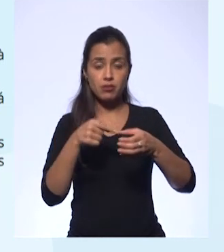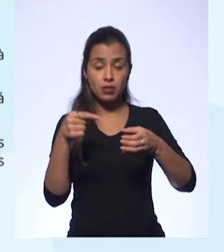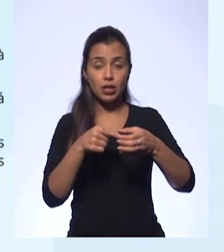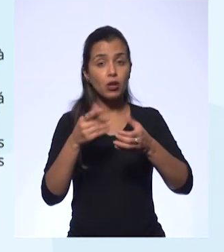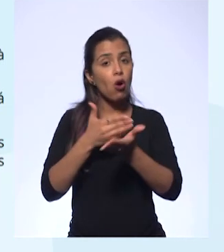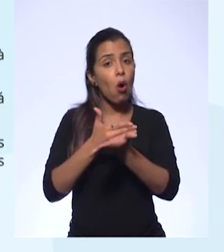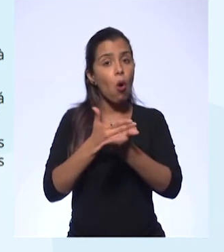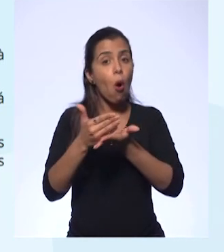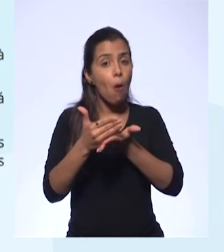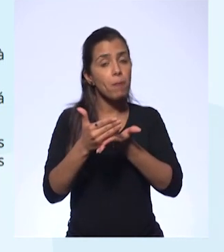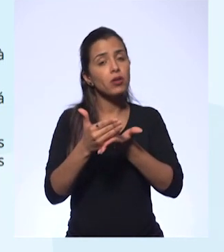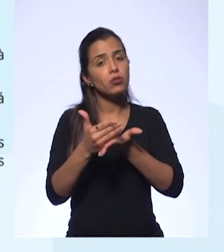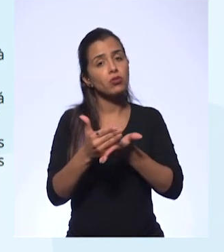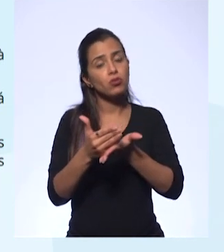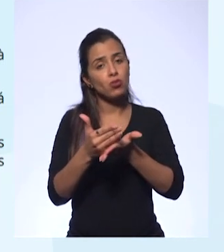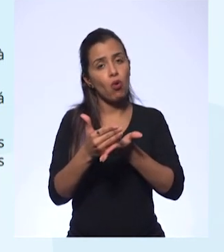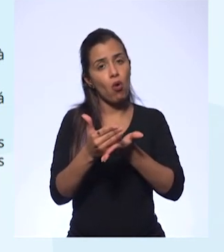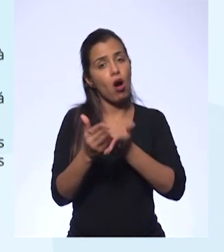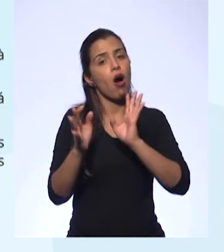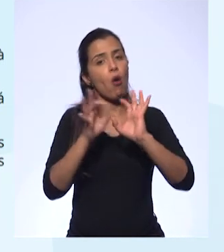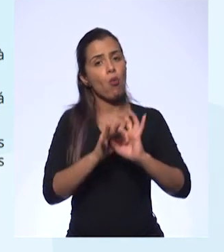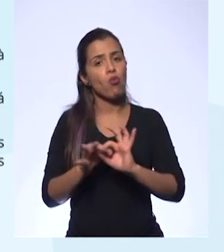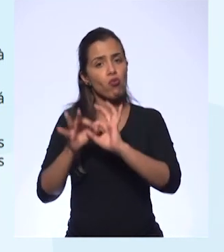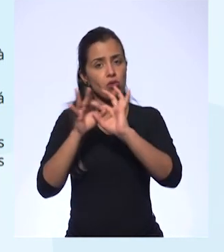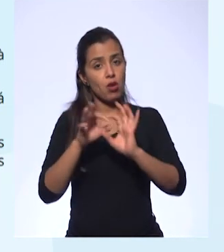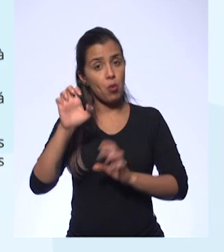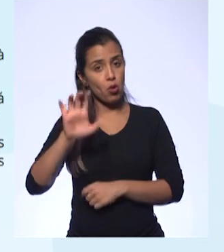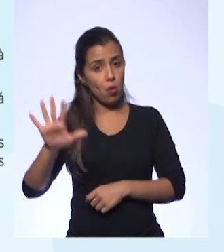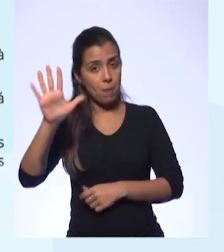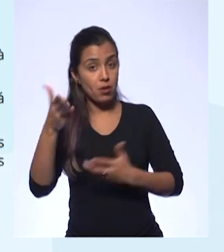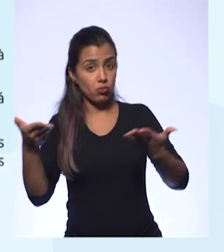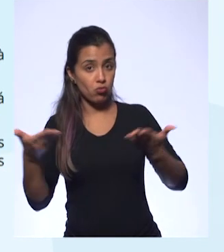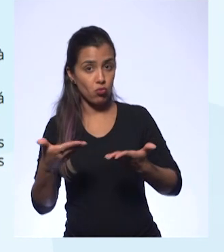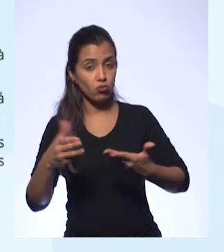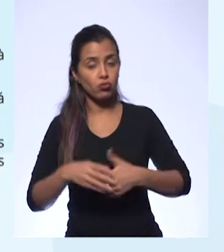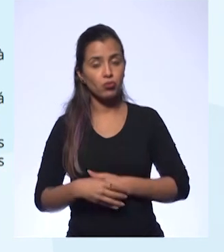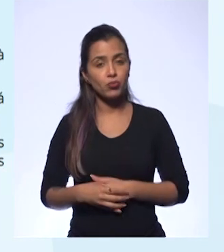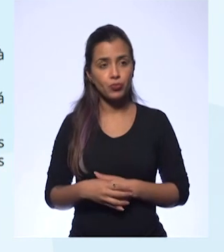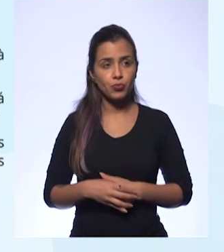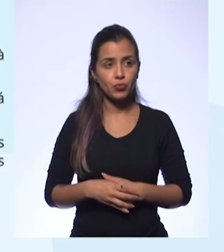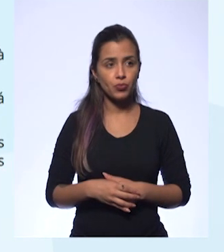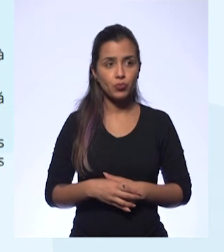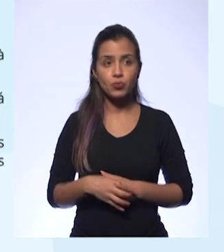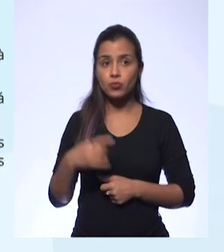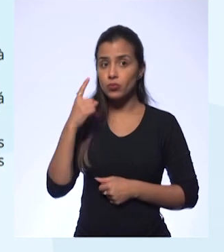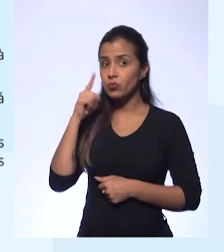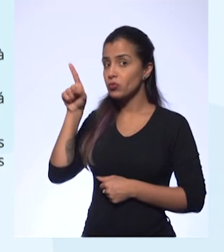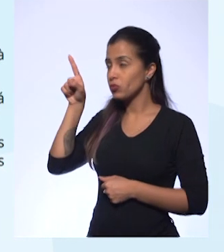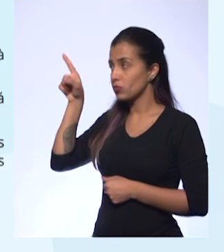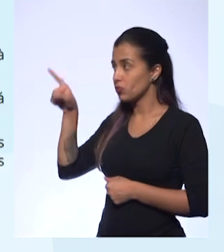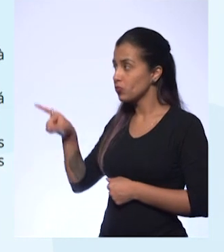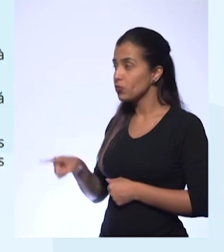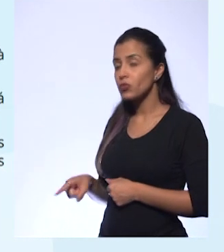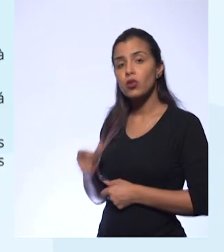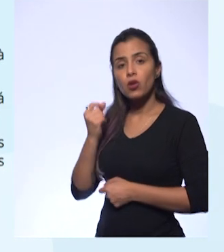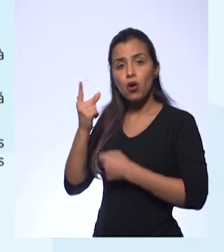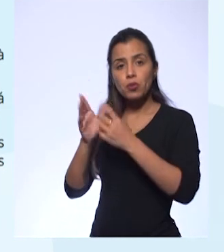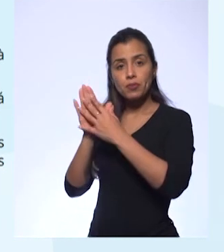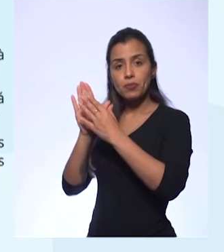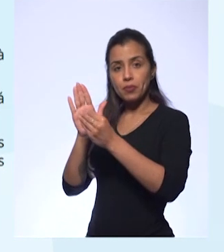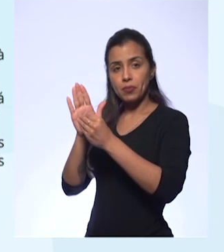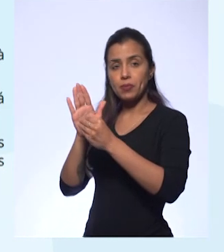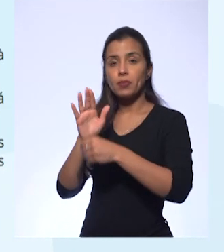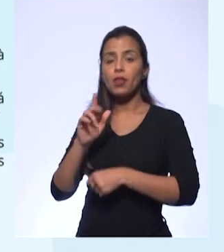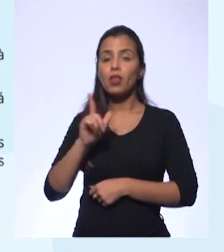origem à atual União Europeia. E aí algumas citações a respeito aí dessa declaração. Uma delas é: a